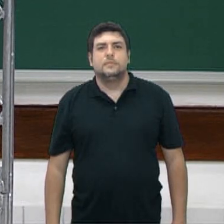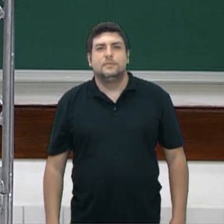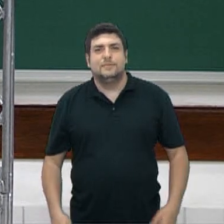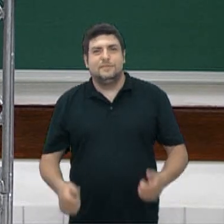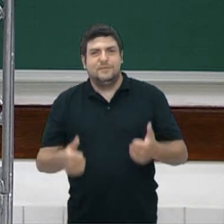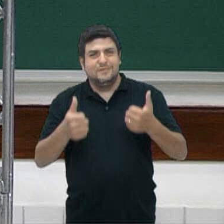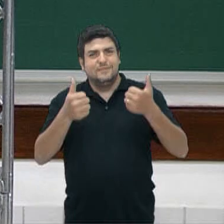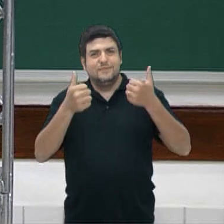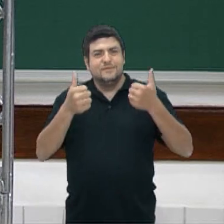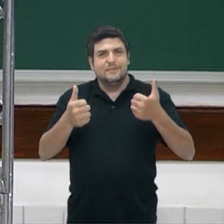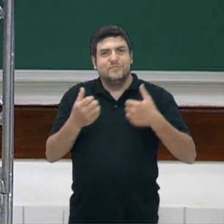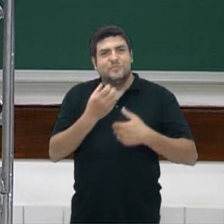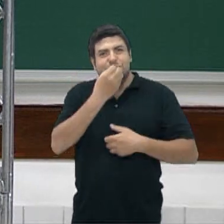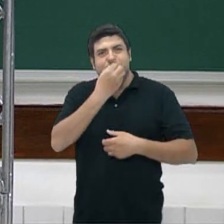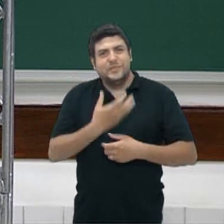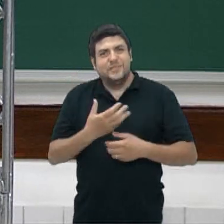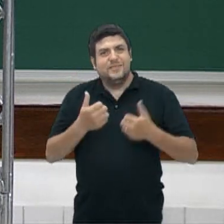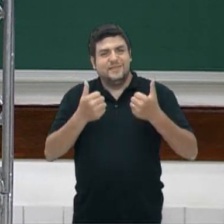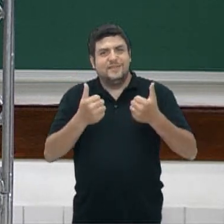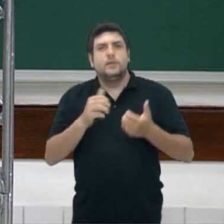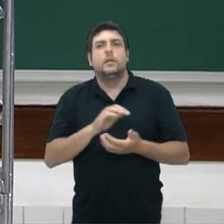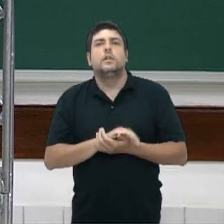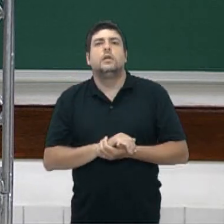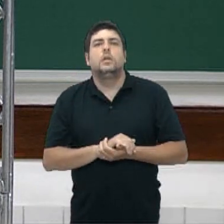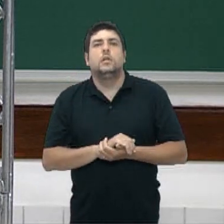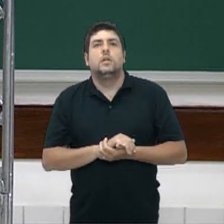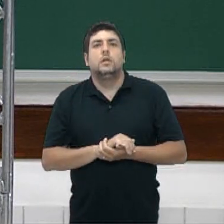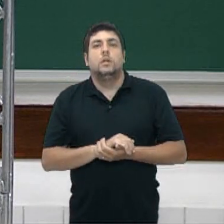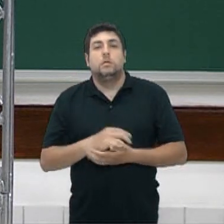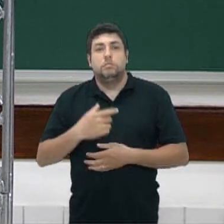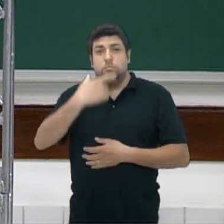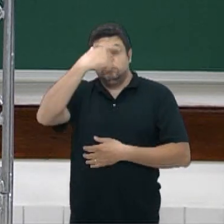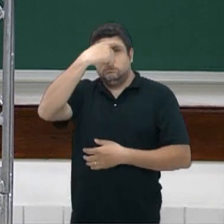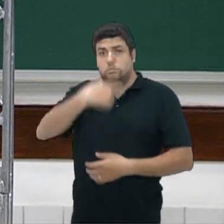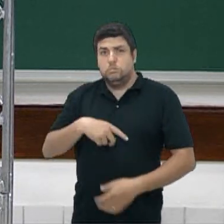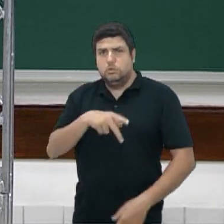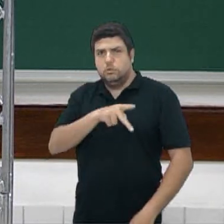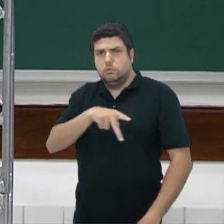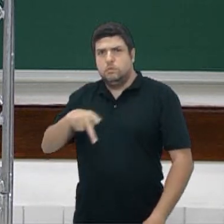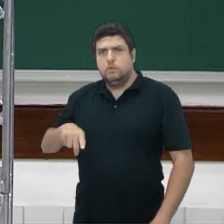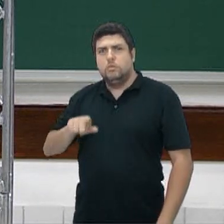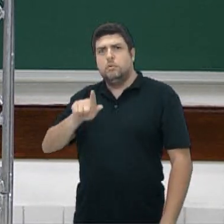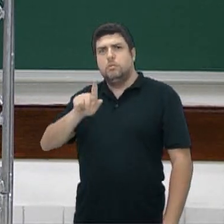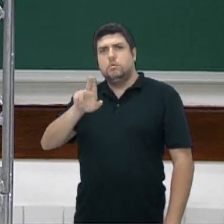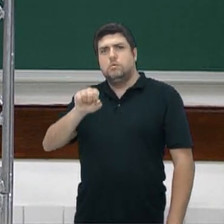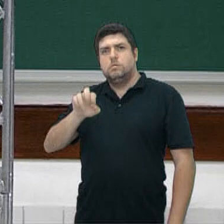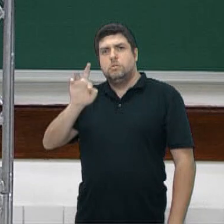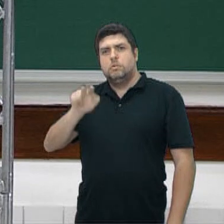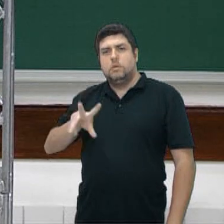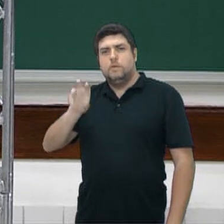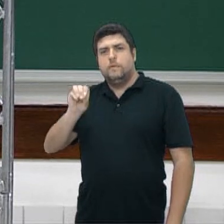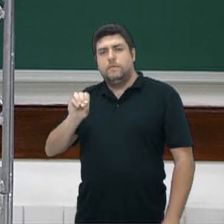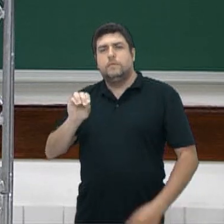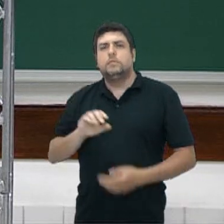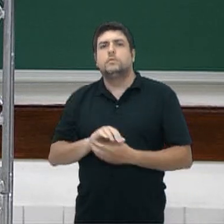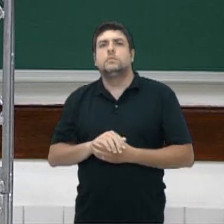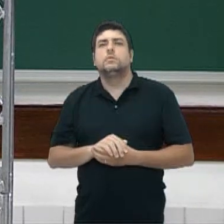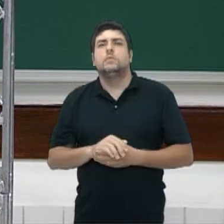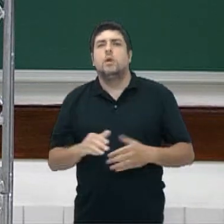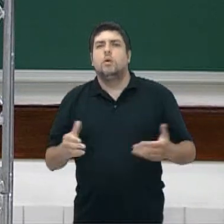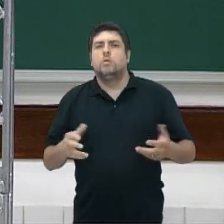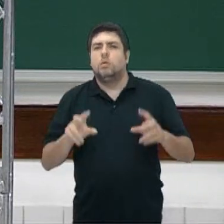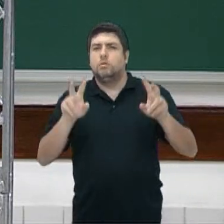Fala pessoal, tudo bem com vocês aí? Bem, eu sou o professor Gustavo Trevelyan Anselmo Muraski e hoje nós vamos falar